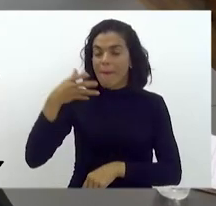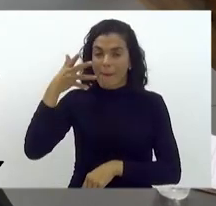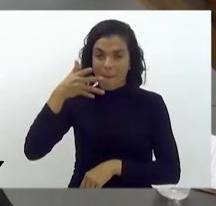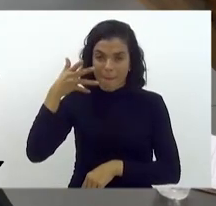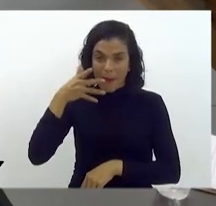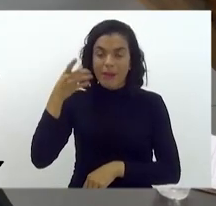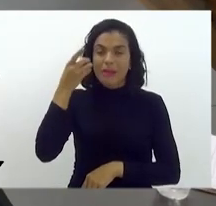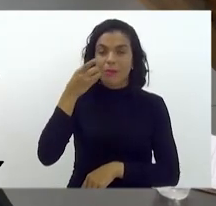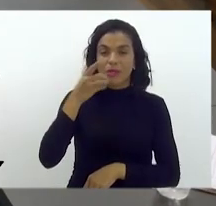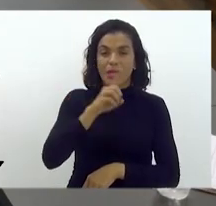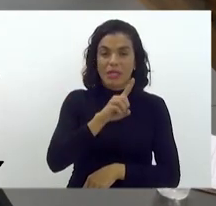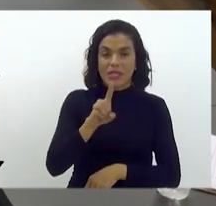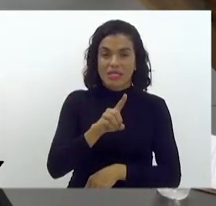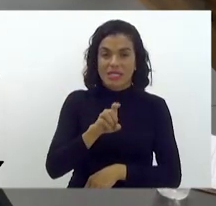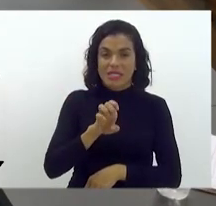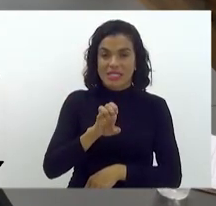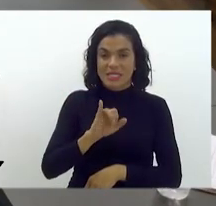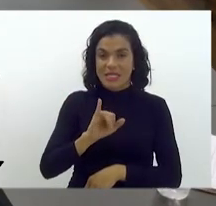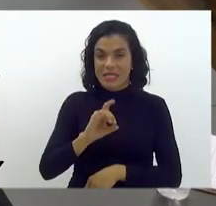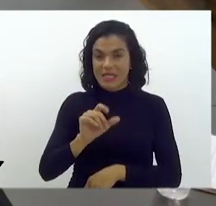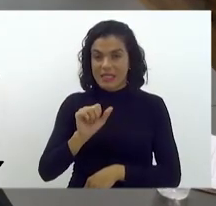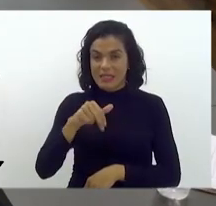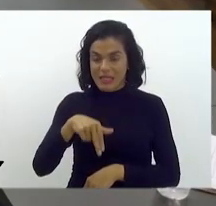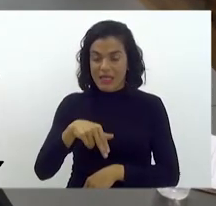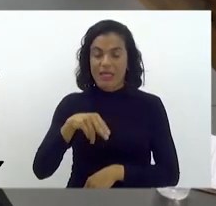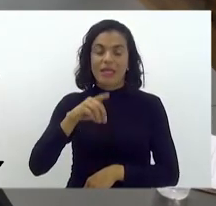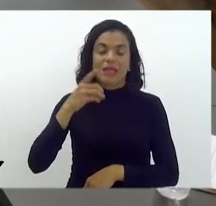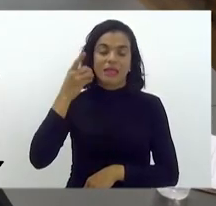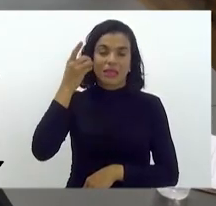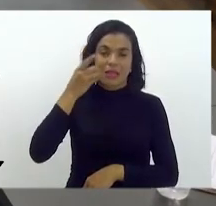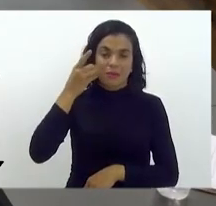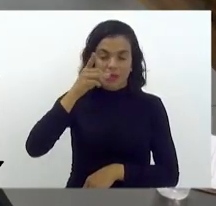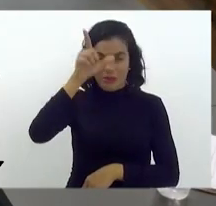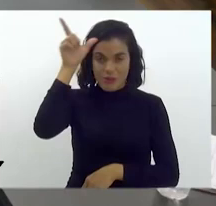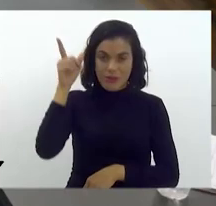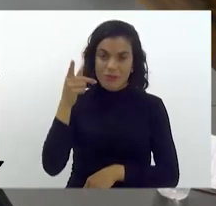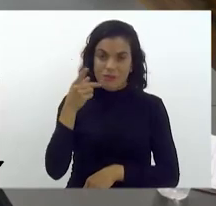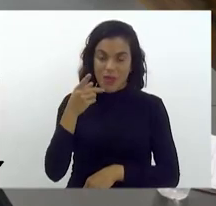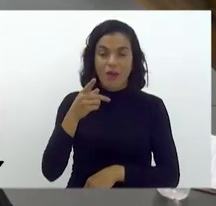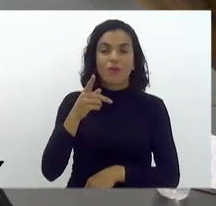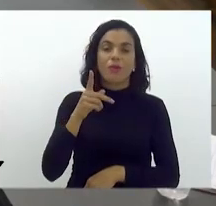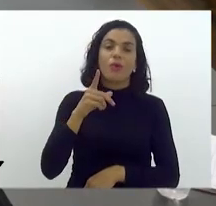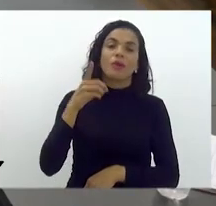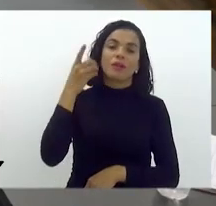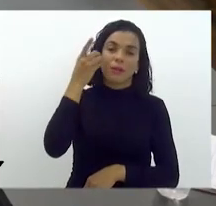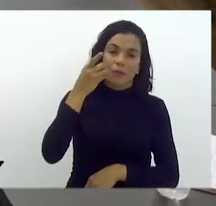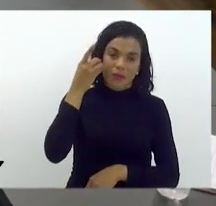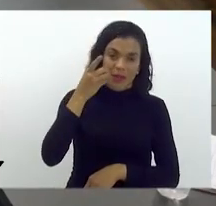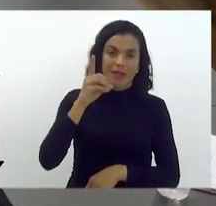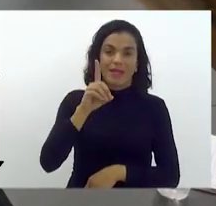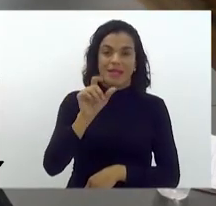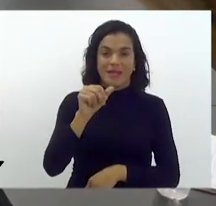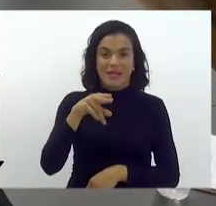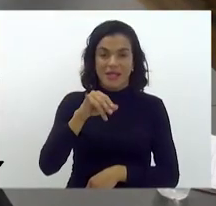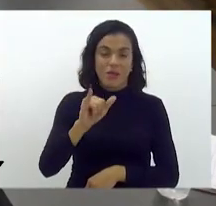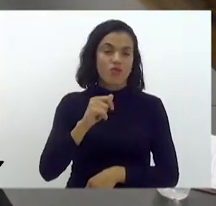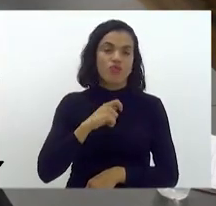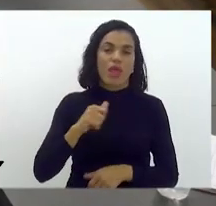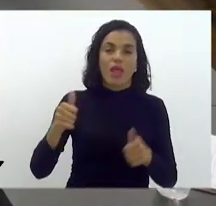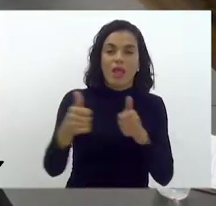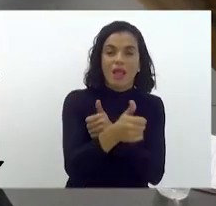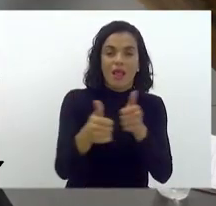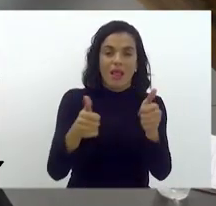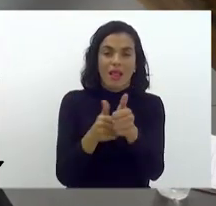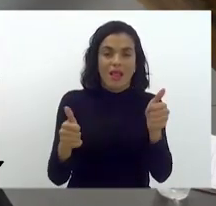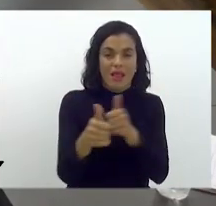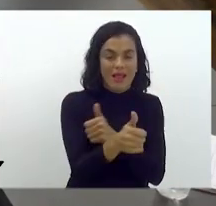deputada azedan e Deputado Luiz Paulo e logo em seguida Nossa queridíssima Deputado Dani não tem prioridade aqui é